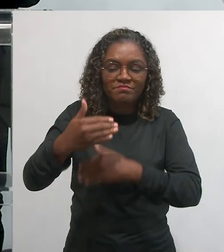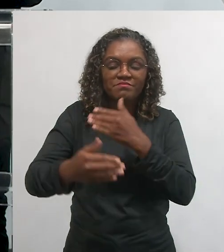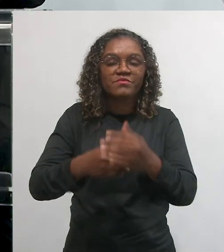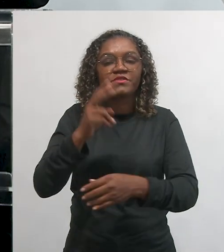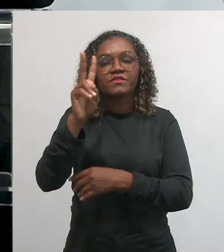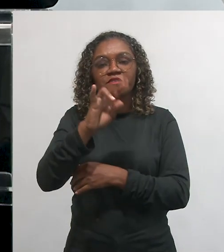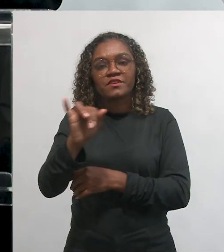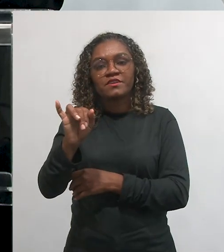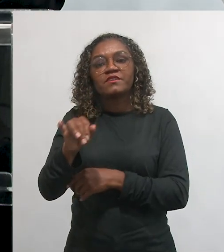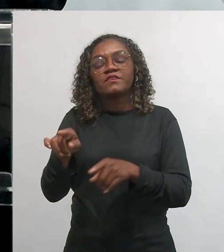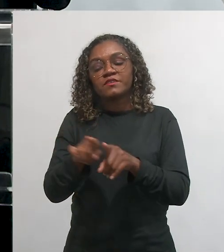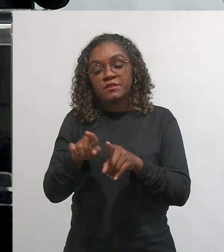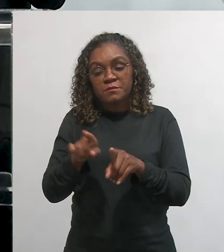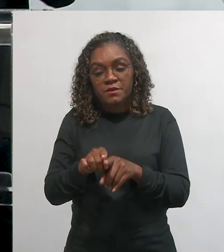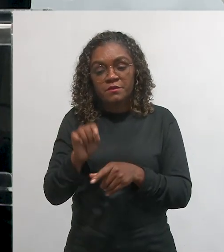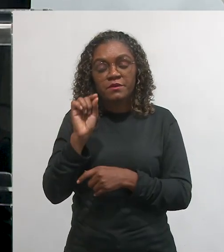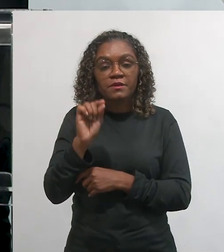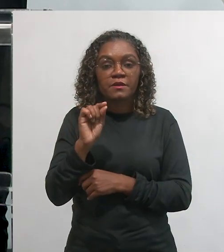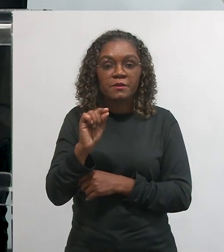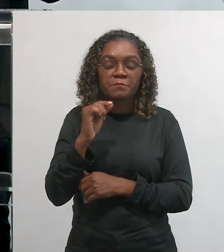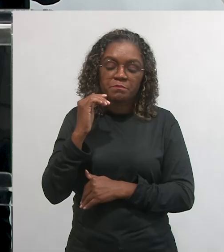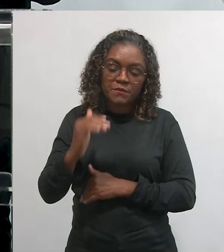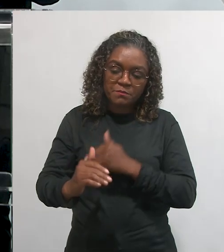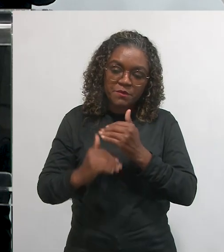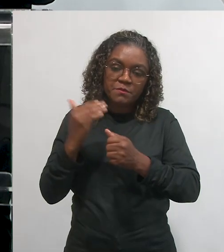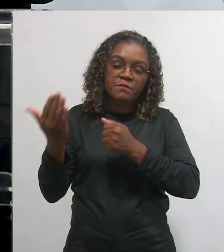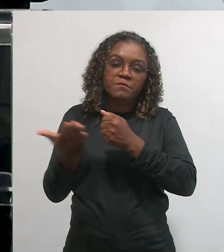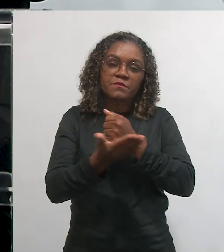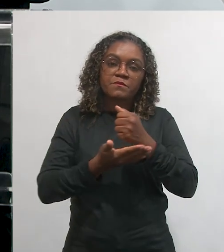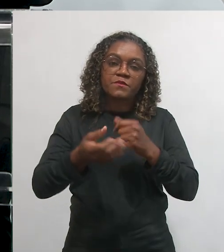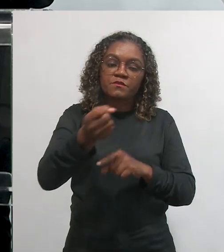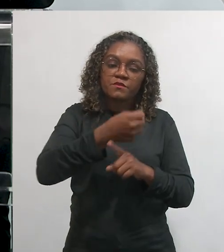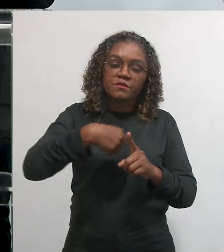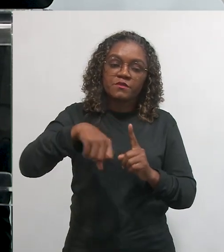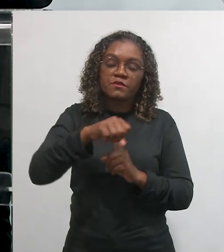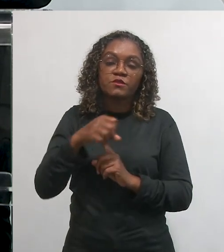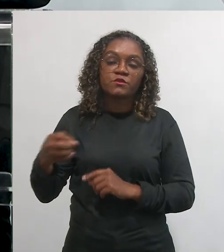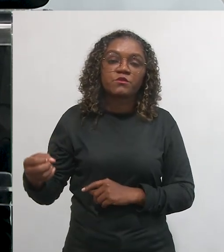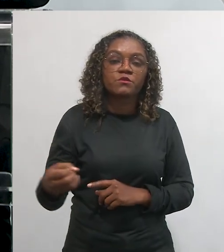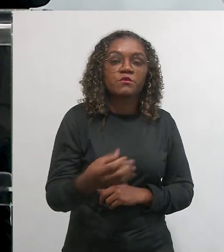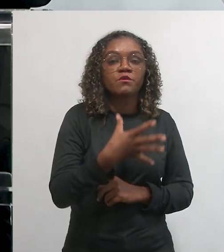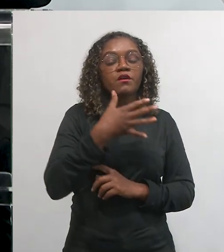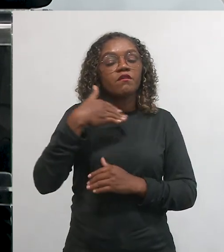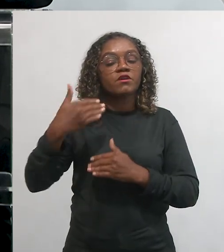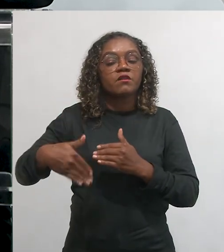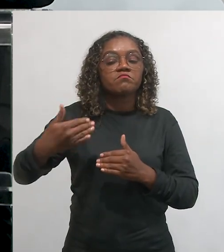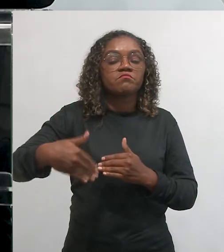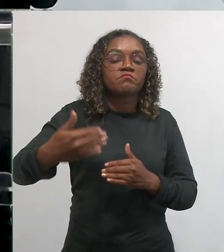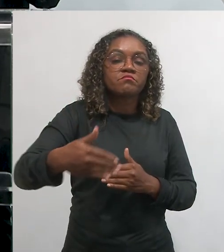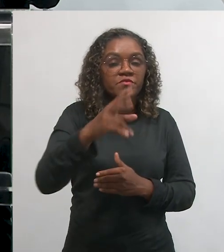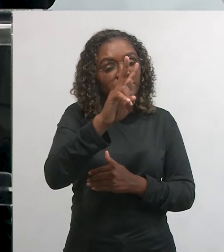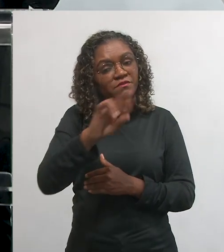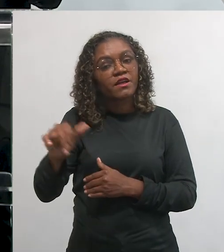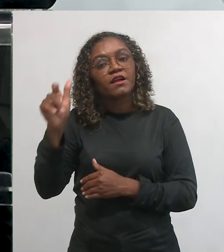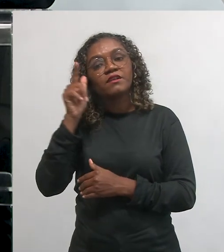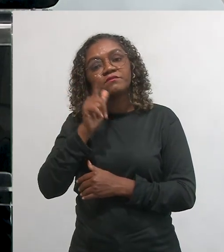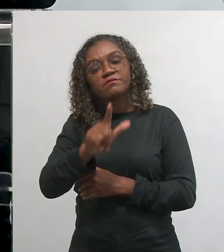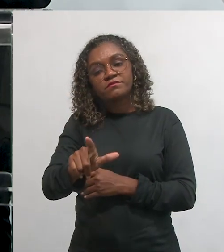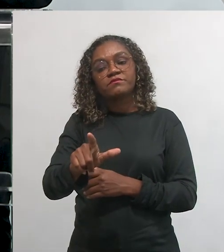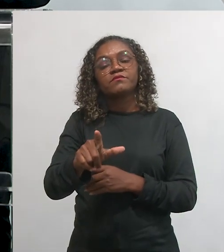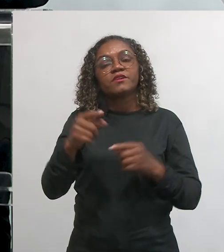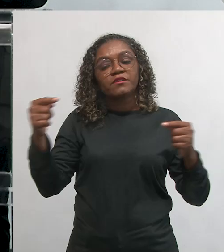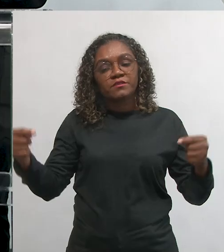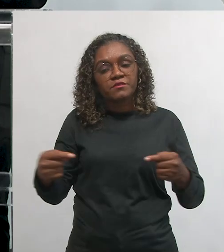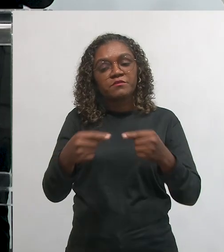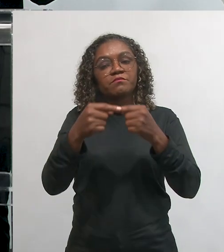algum tempo ainda e criar as novas bases de uma nova sociedade que uma hora vai chegar,